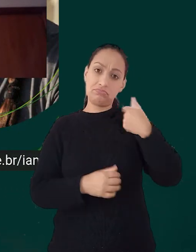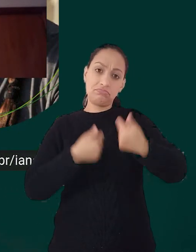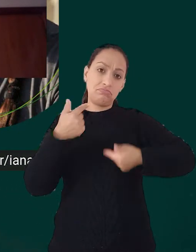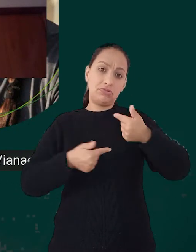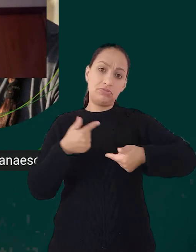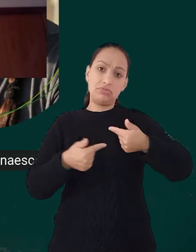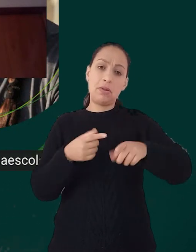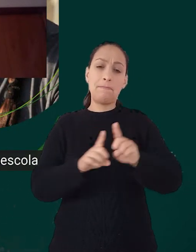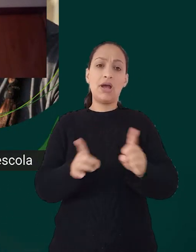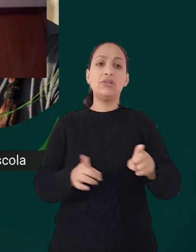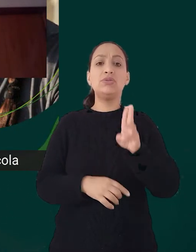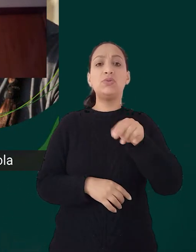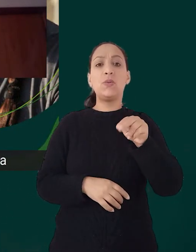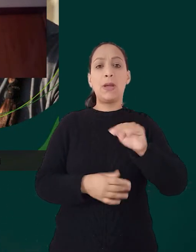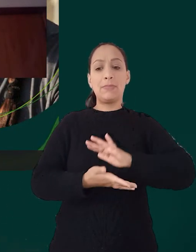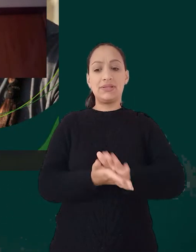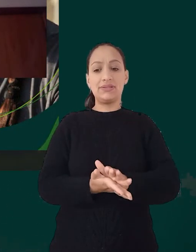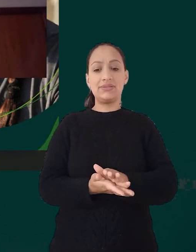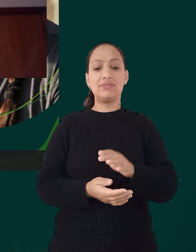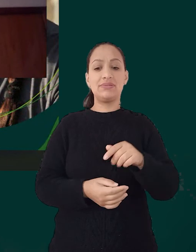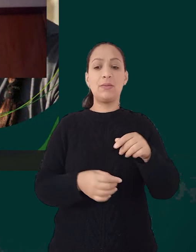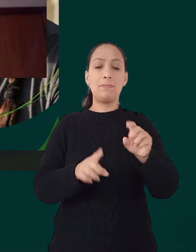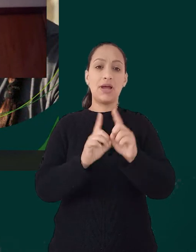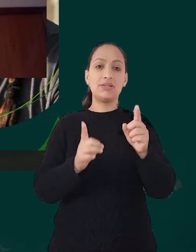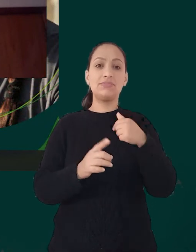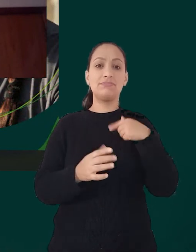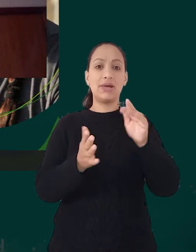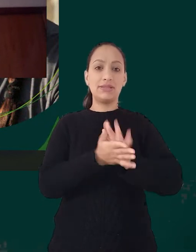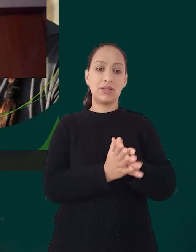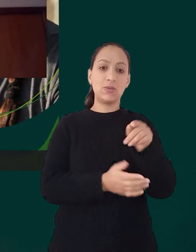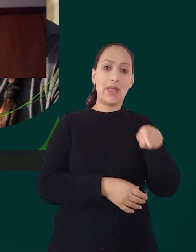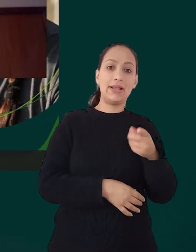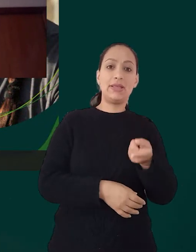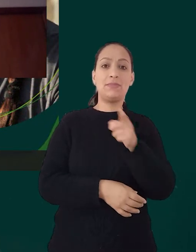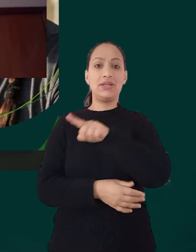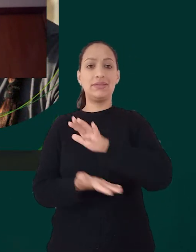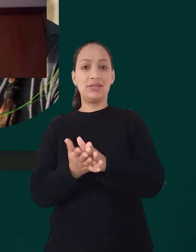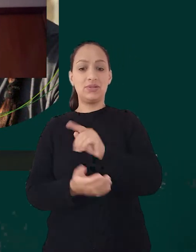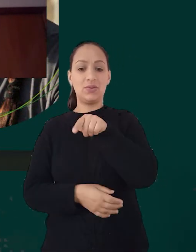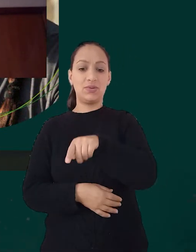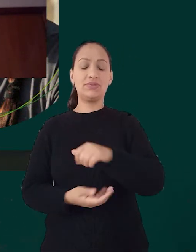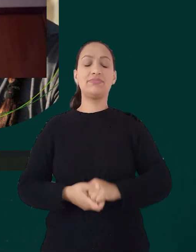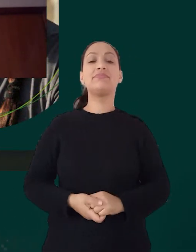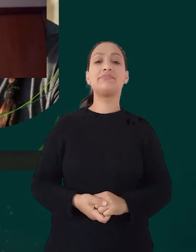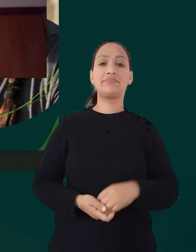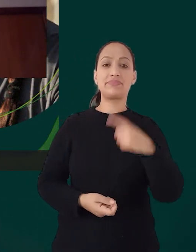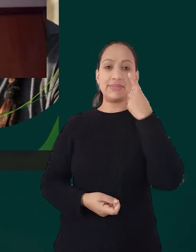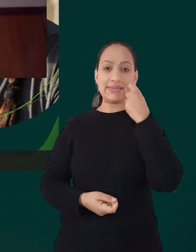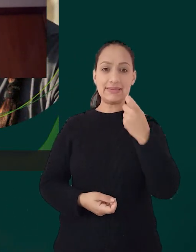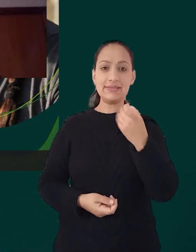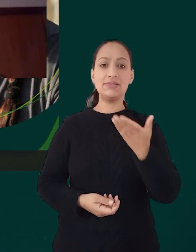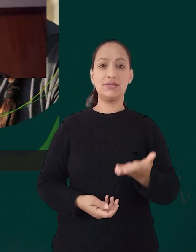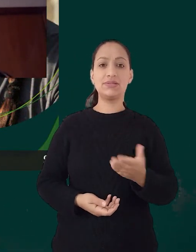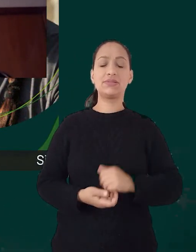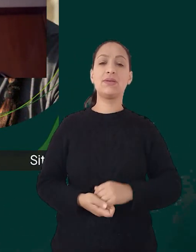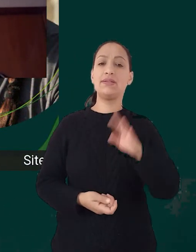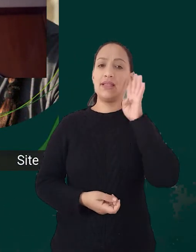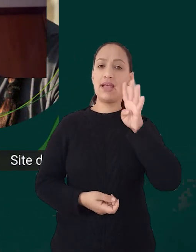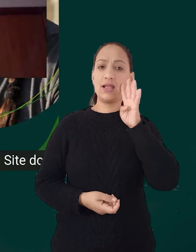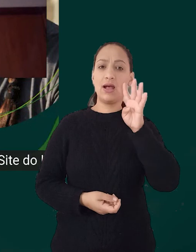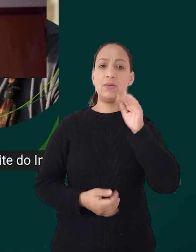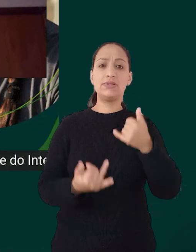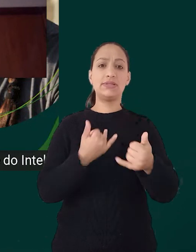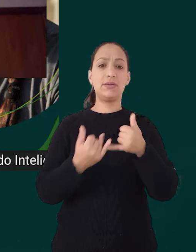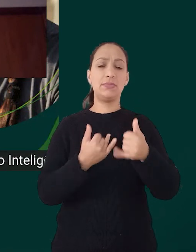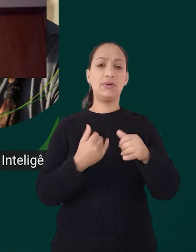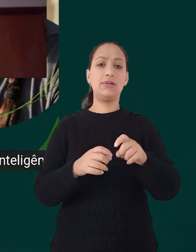que nunca matando a si próprio, mas matando ele em outro player. Interessante isso, né? Aí é legal, por exemplo, o